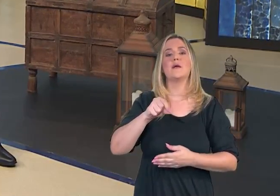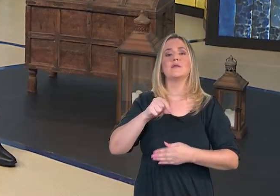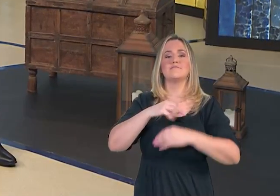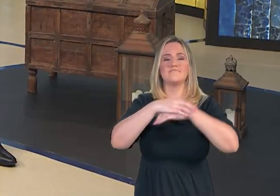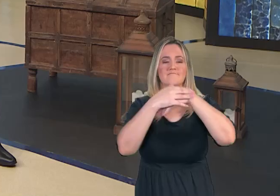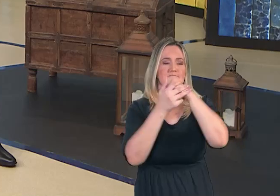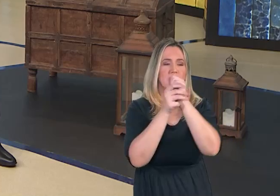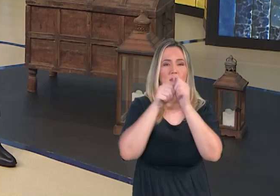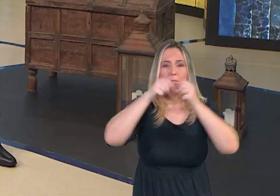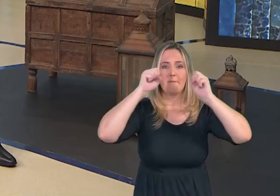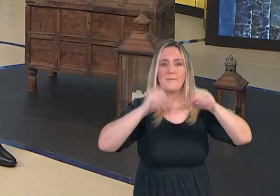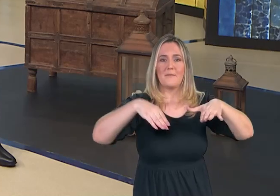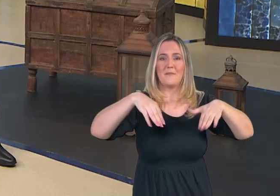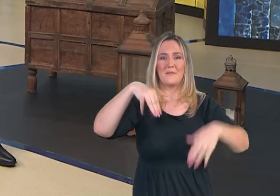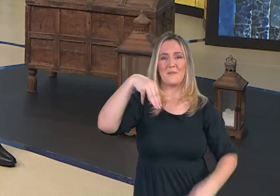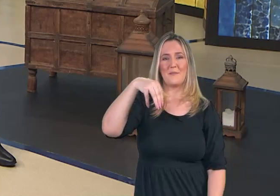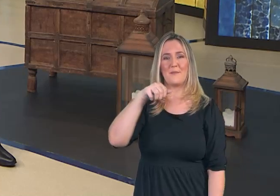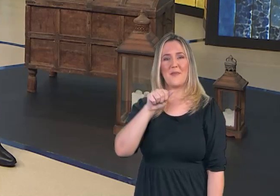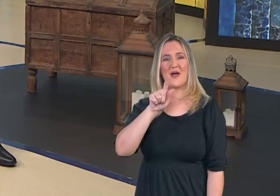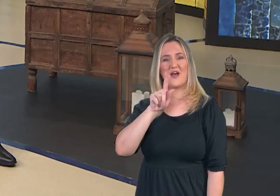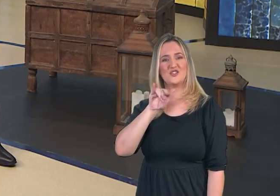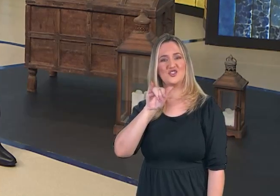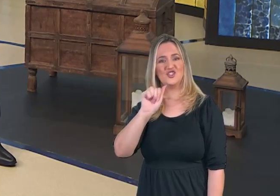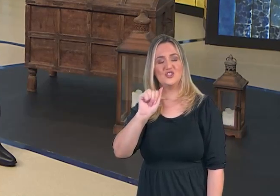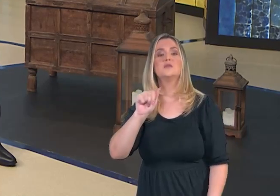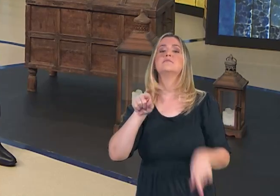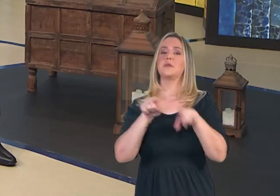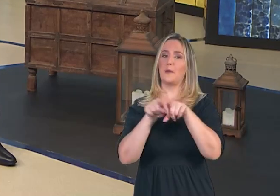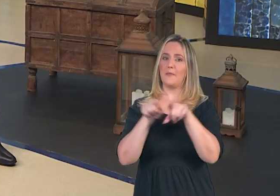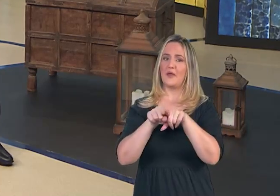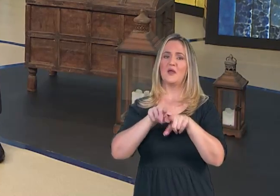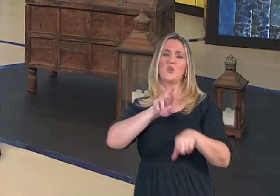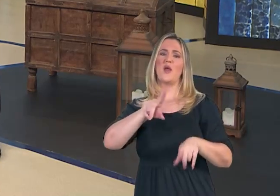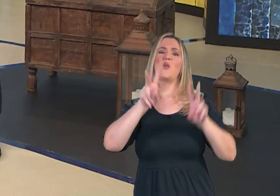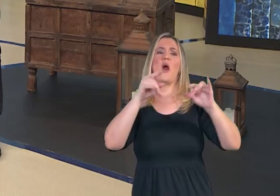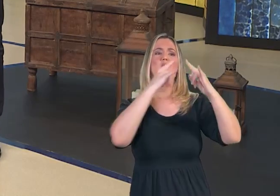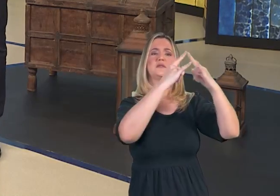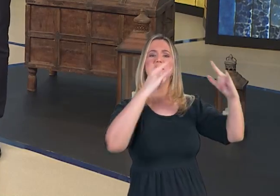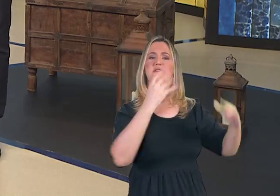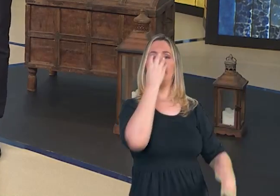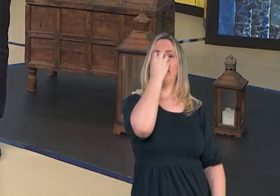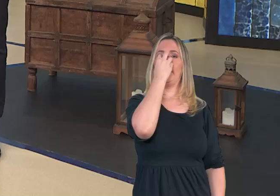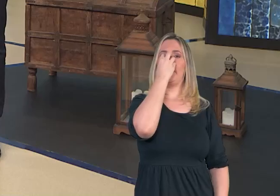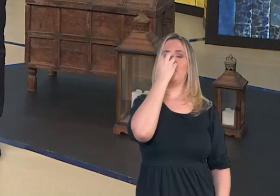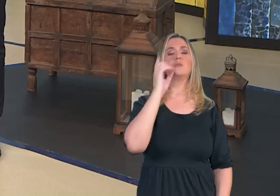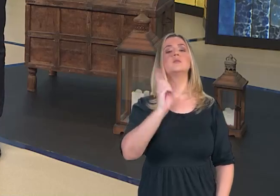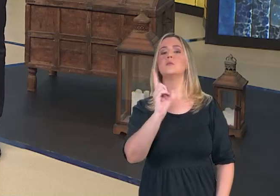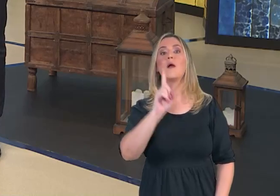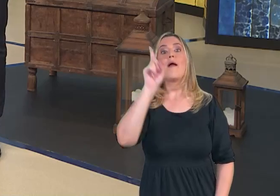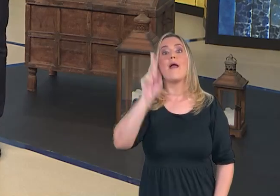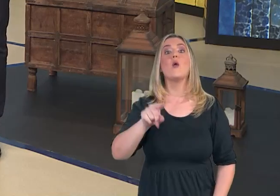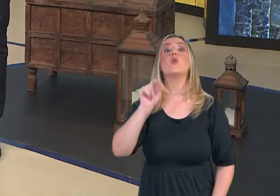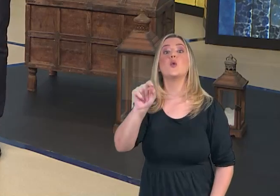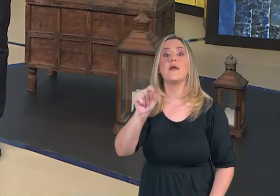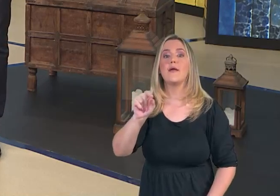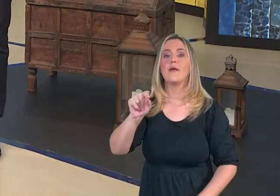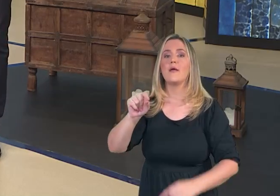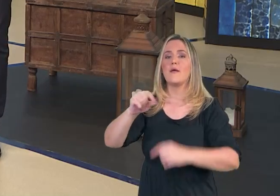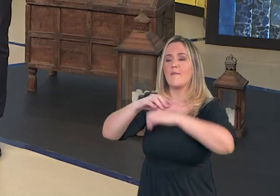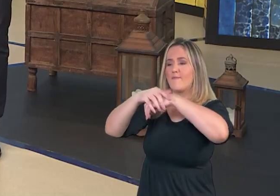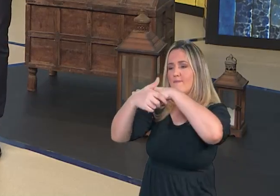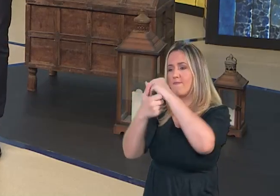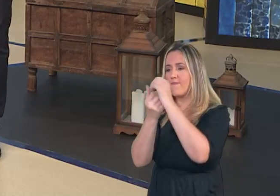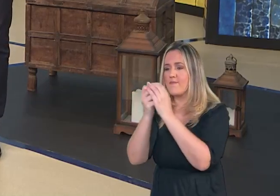sentido de entretenimento, uma magia circense. Não, era uma magia invocando até deuses e